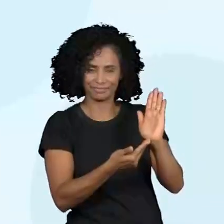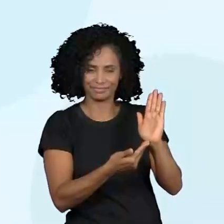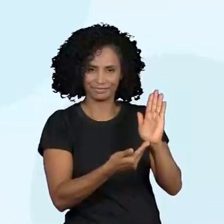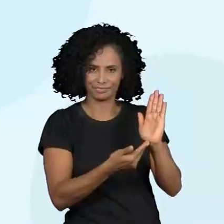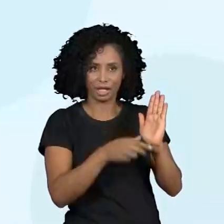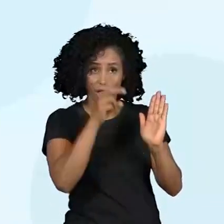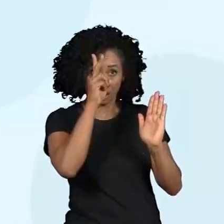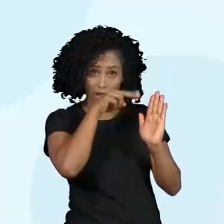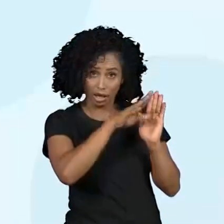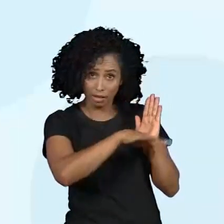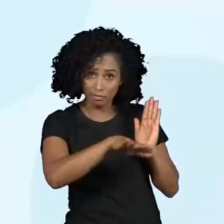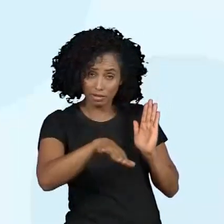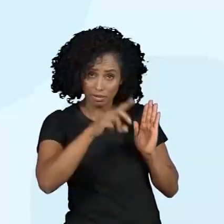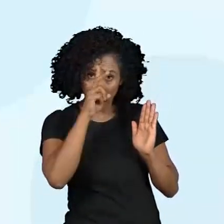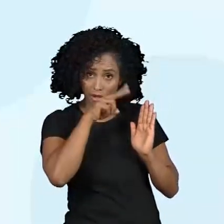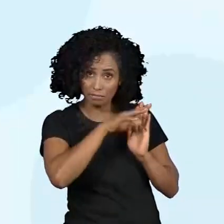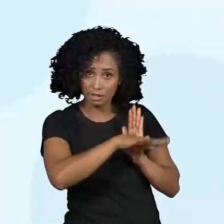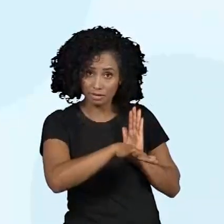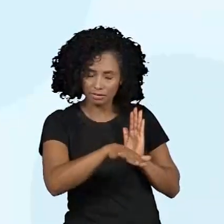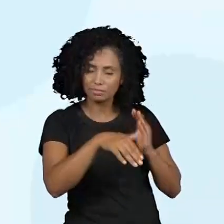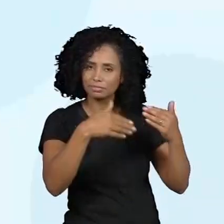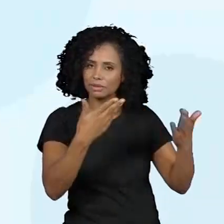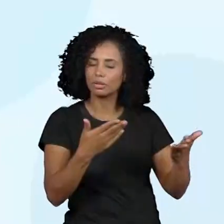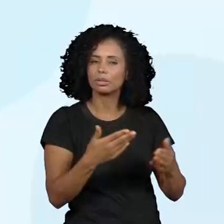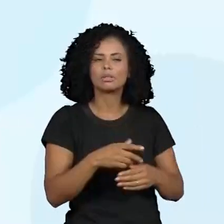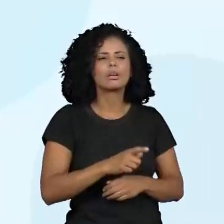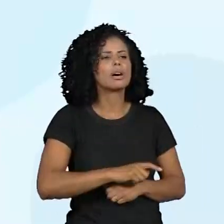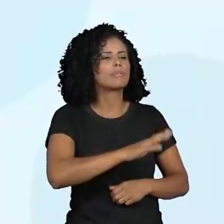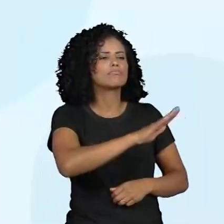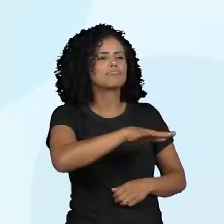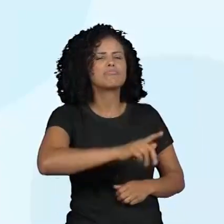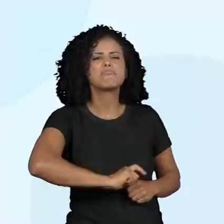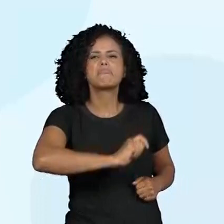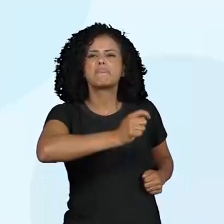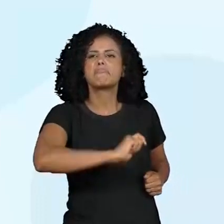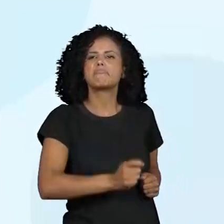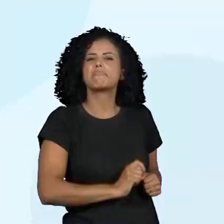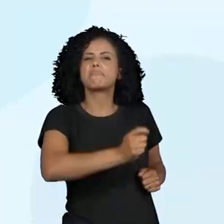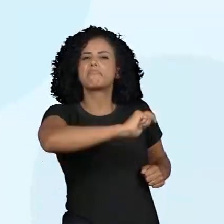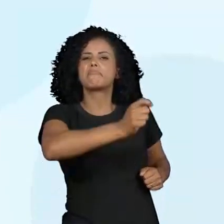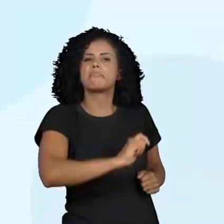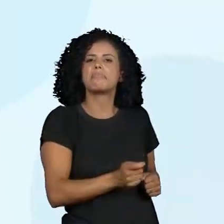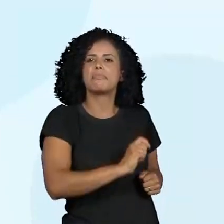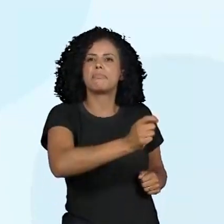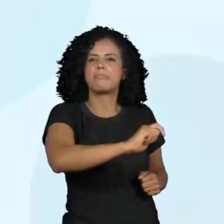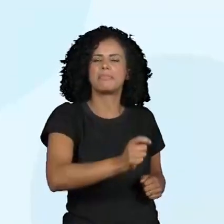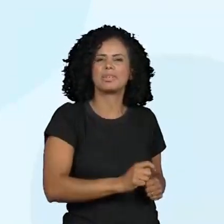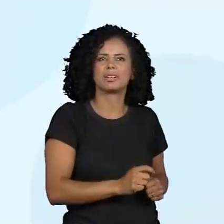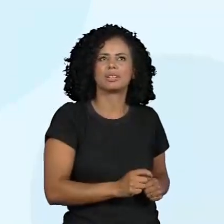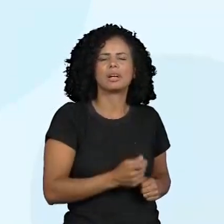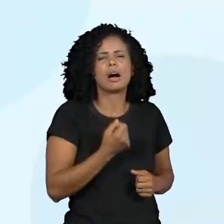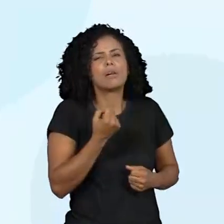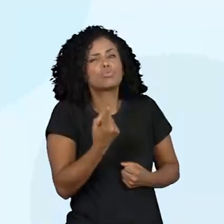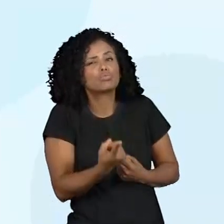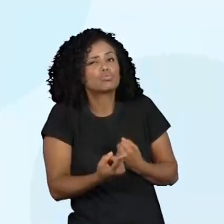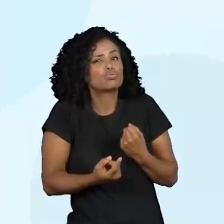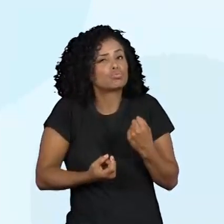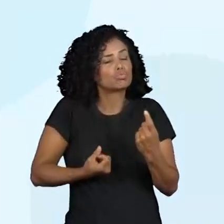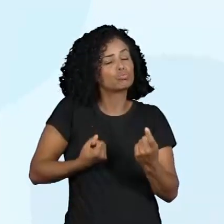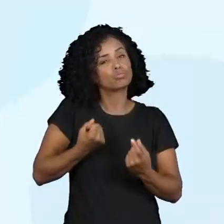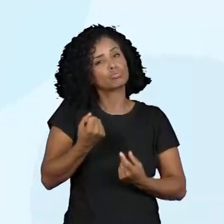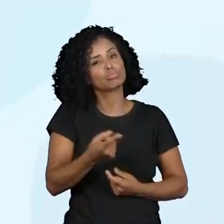das crianças Ó umas empinava pipas aqui esse umas como é